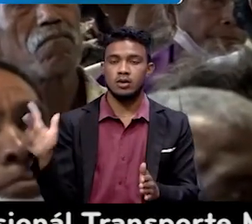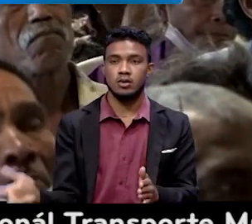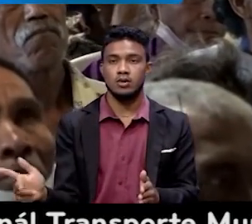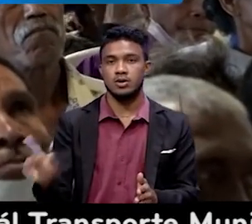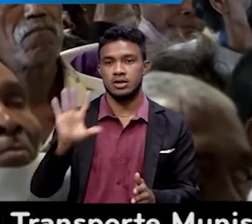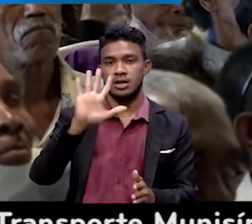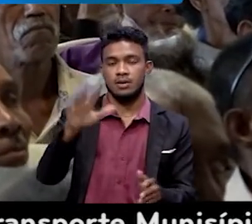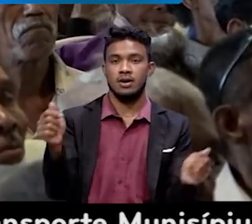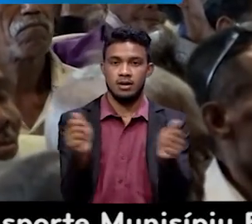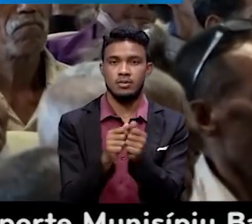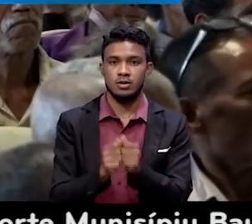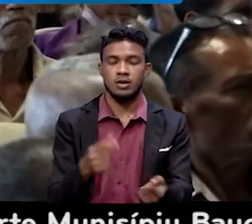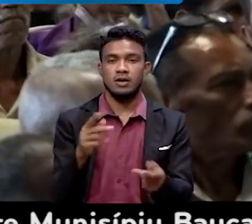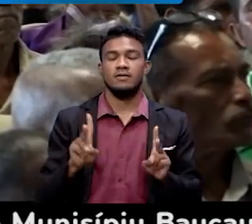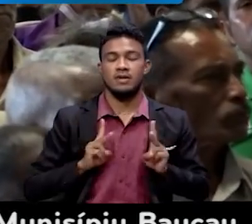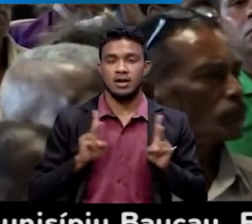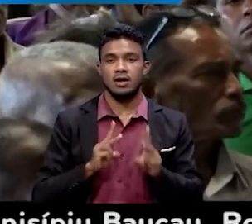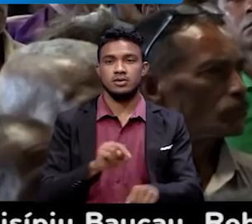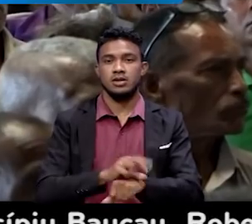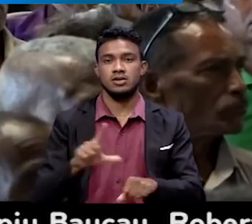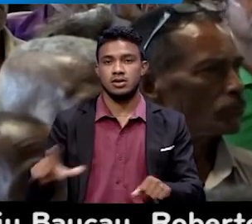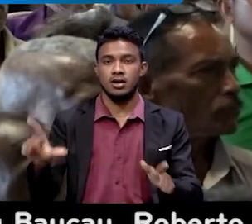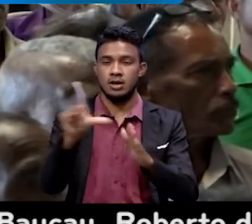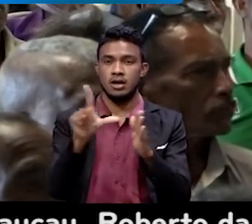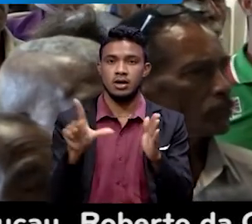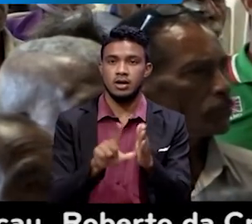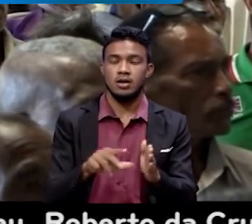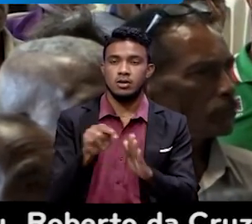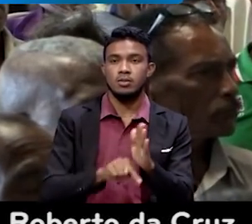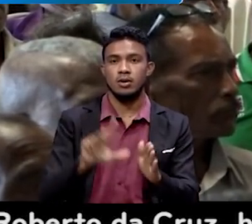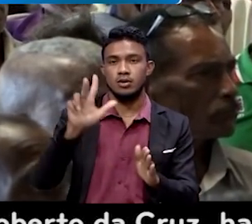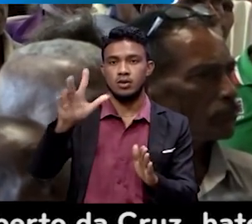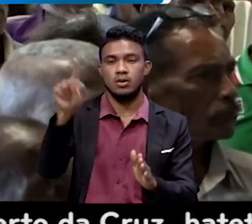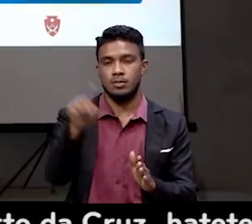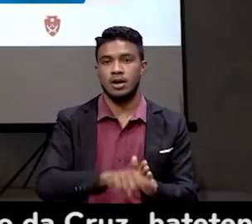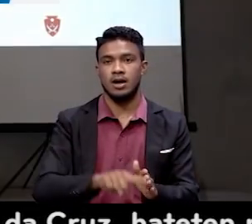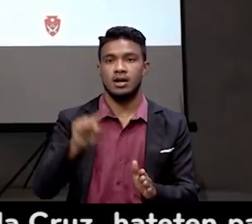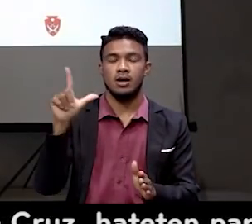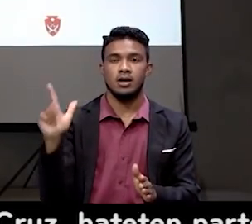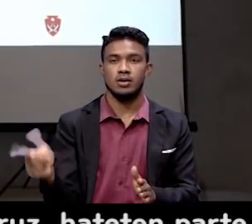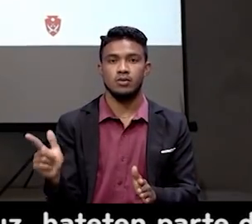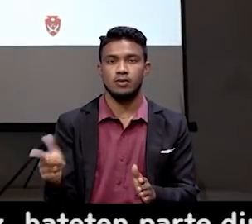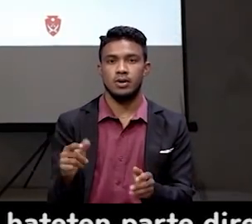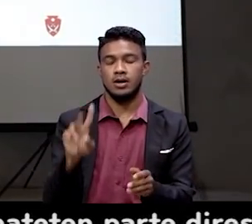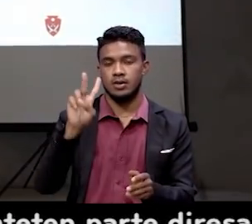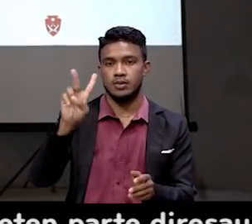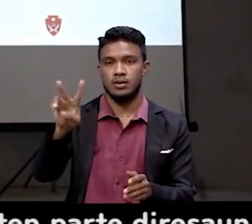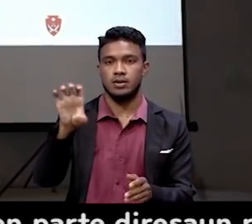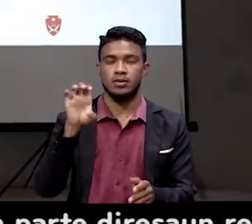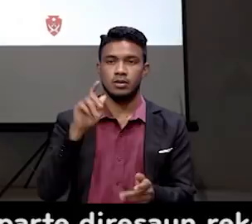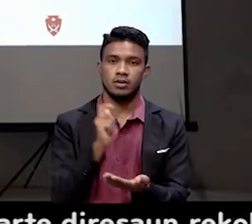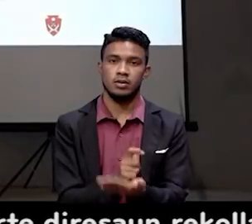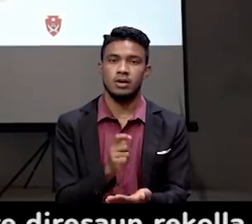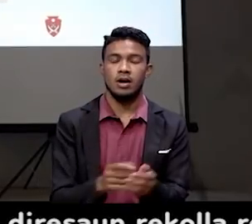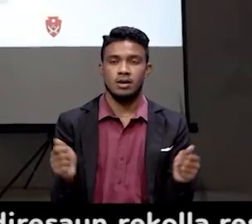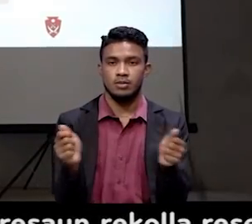Estatuto Combatente Libertação Nacional, Lei número 8/2019, altera ba Lei número